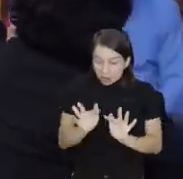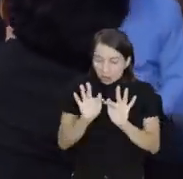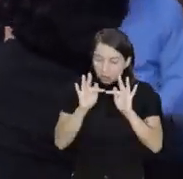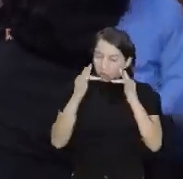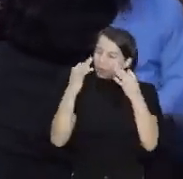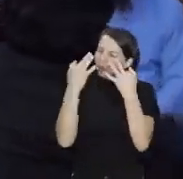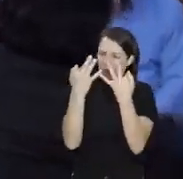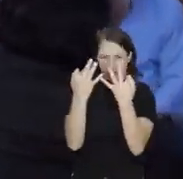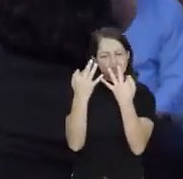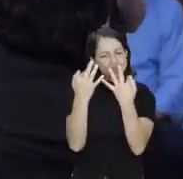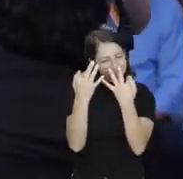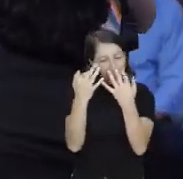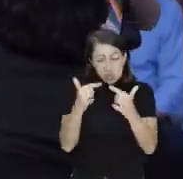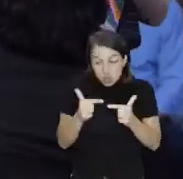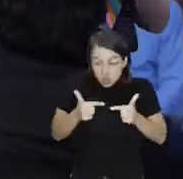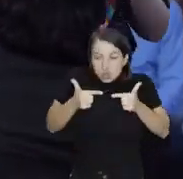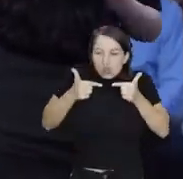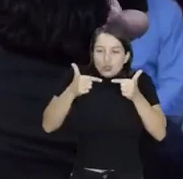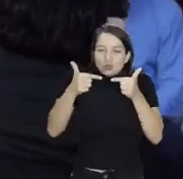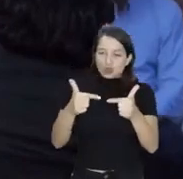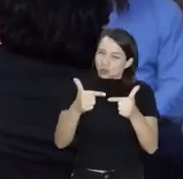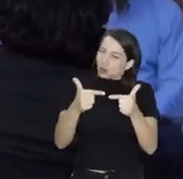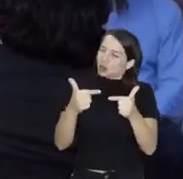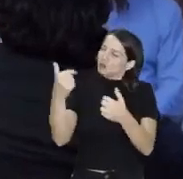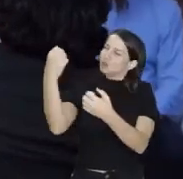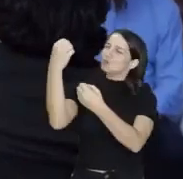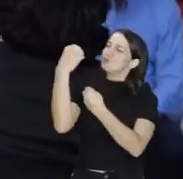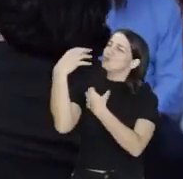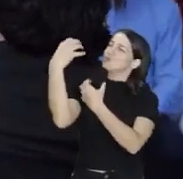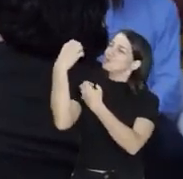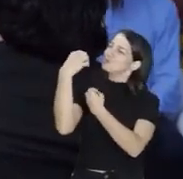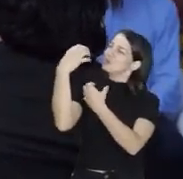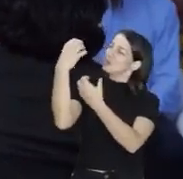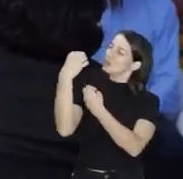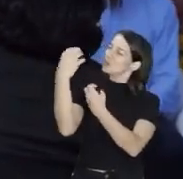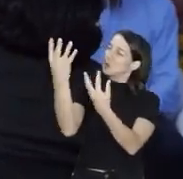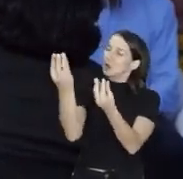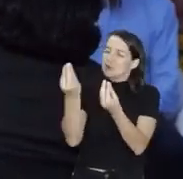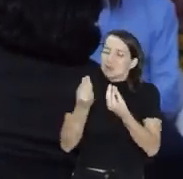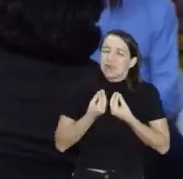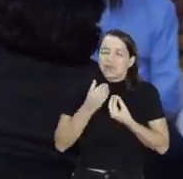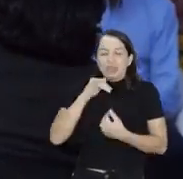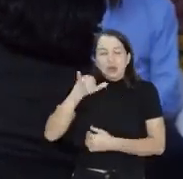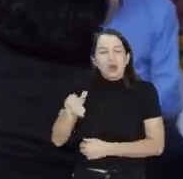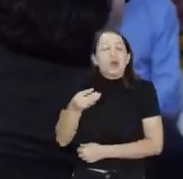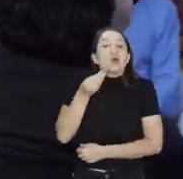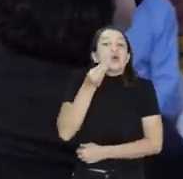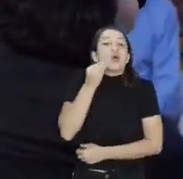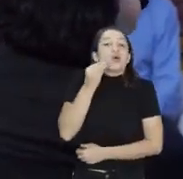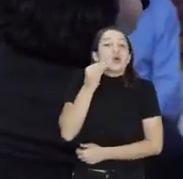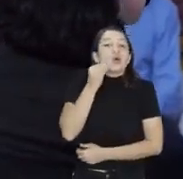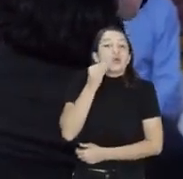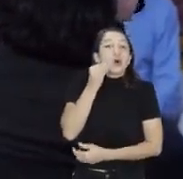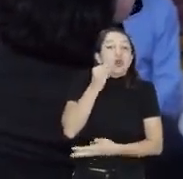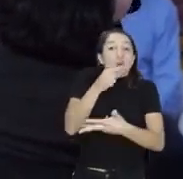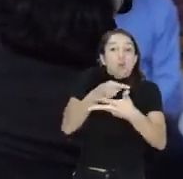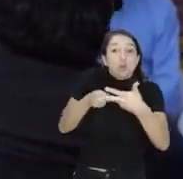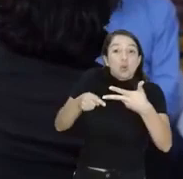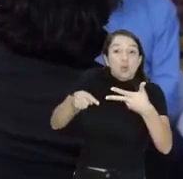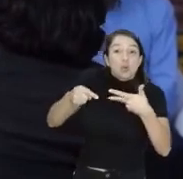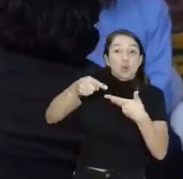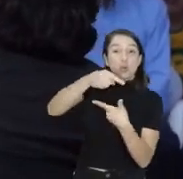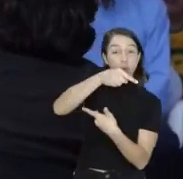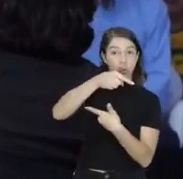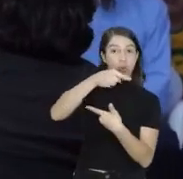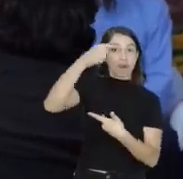de nascer Numa família que sempre me deu conhecimento oportunidades que sempre me deram ideais e Valores que